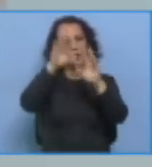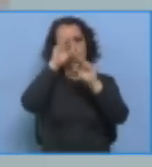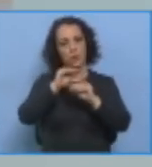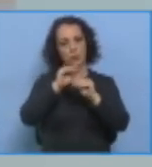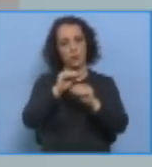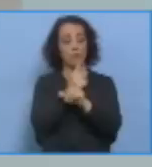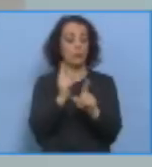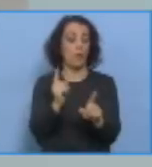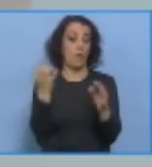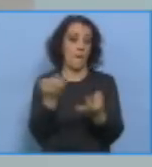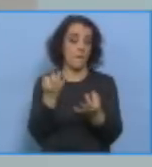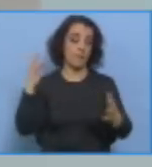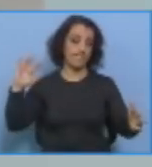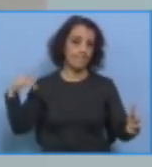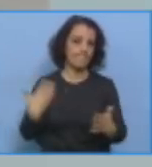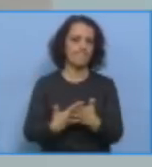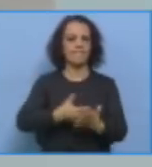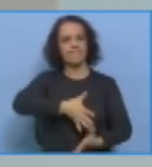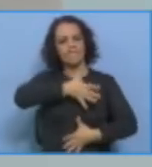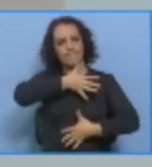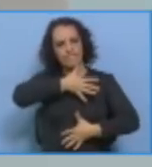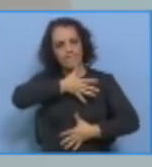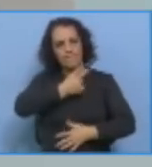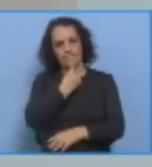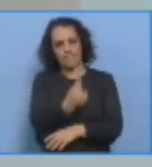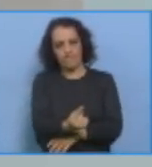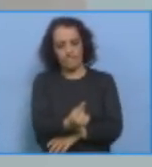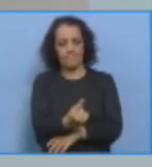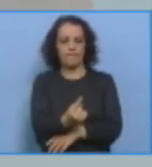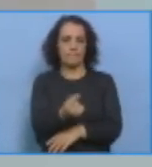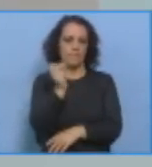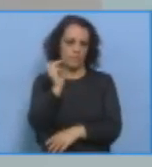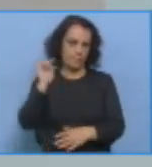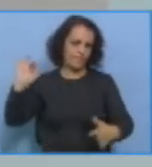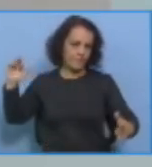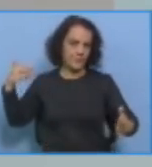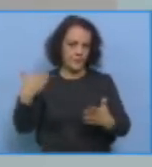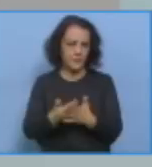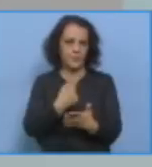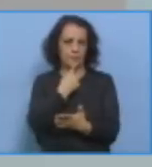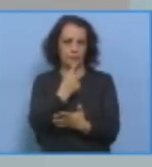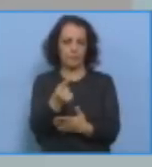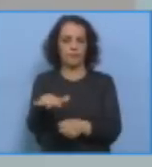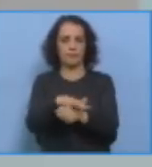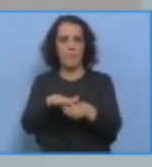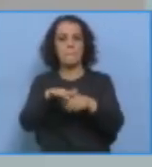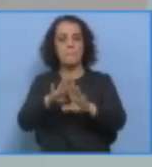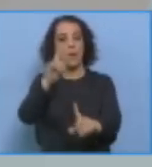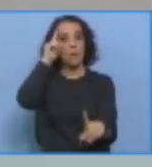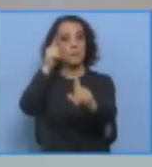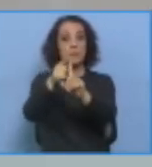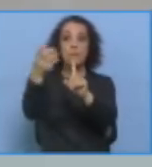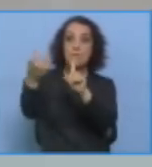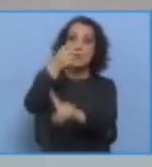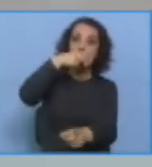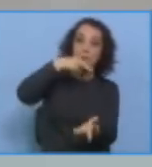nesse discurso e nessa afirmação, nessa determinação desde há algum tempo, mas parece que o atingir essa meta é cada